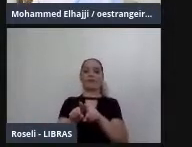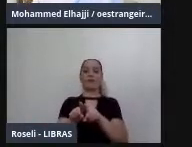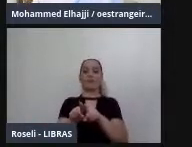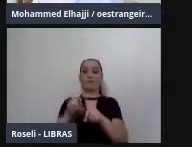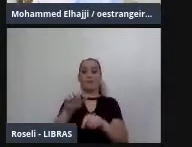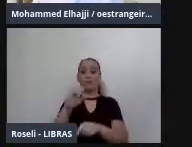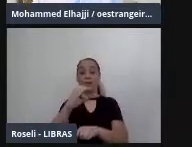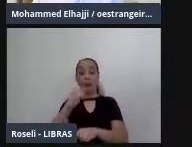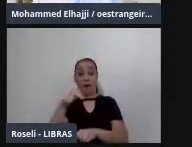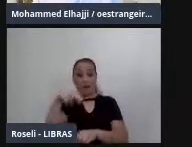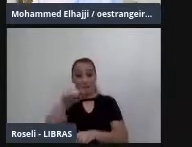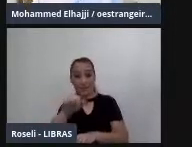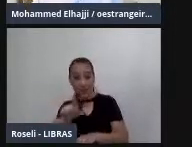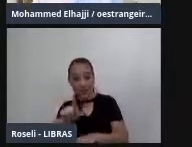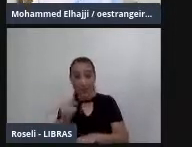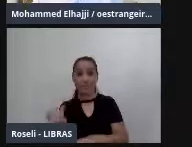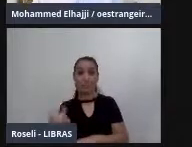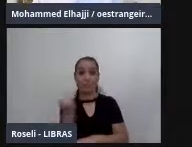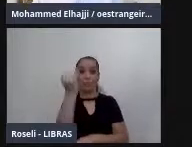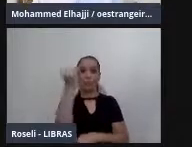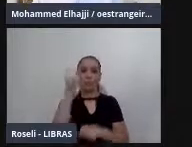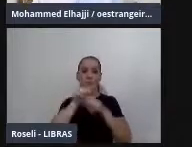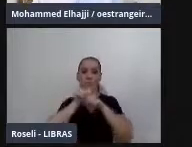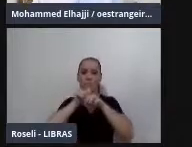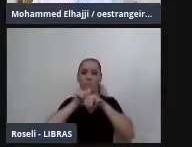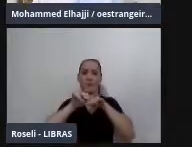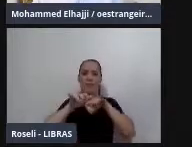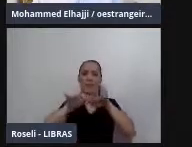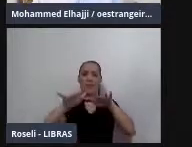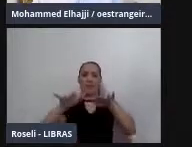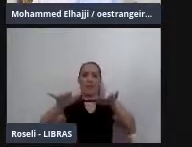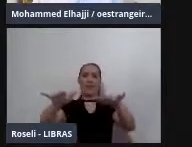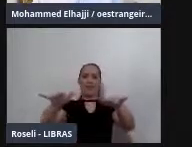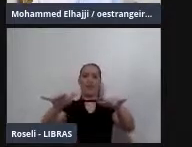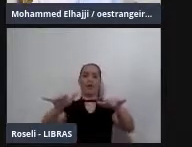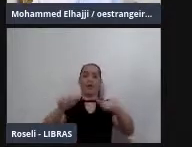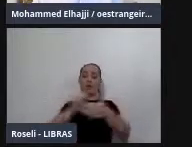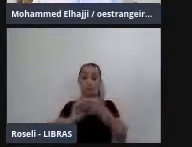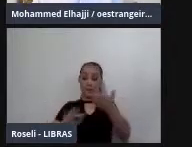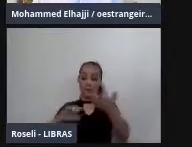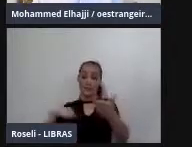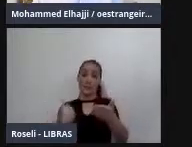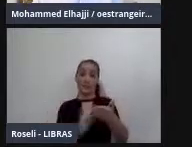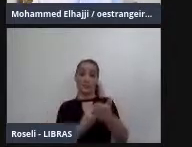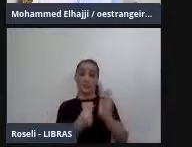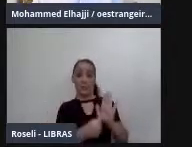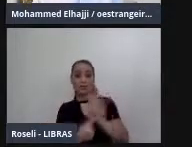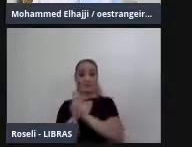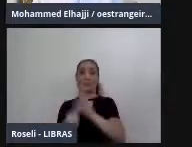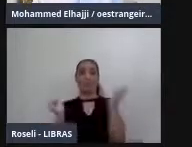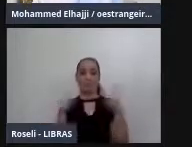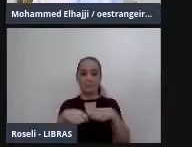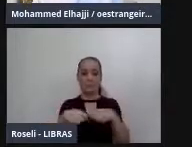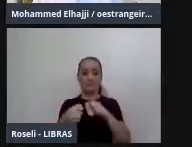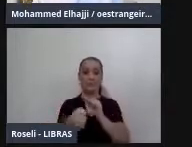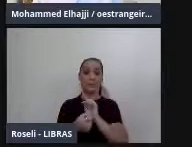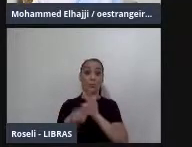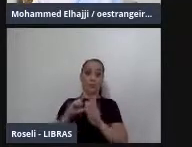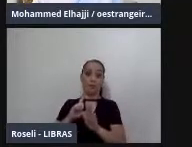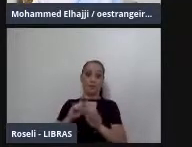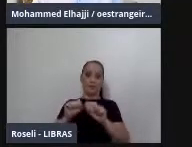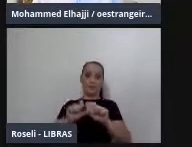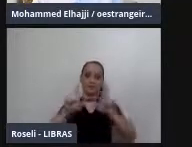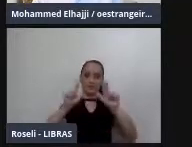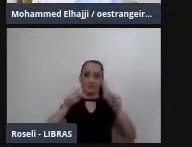que a gente possa ampliar o espectro do alcance das nossas atividades. Então, antes de entrar na minha apresentação, eu